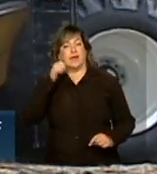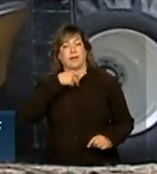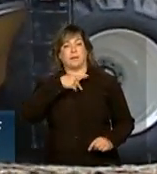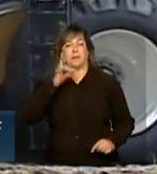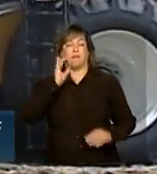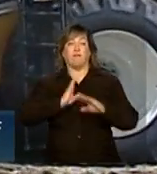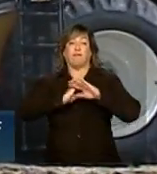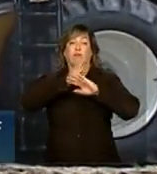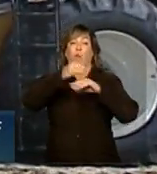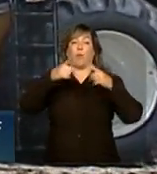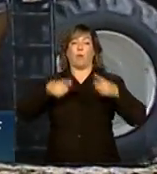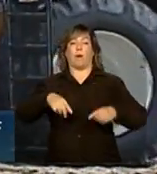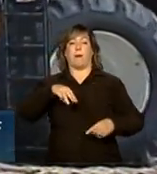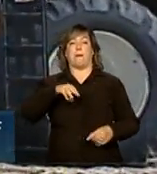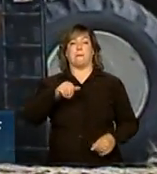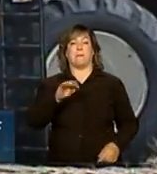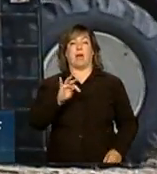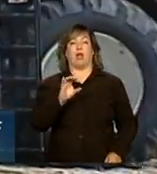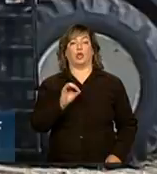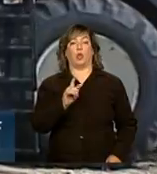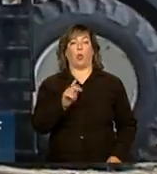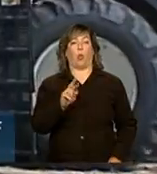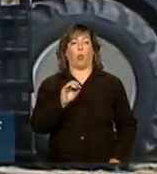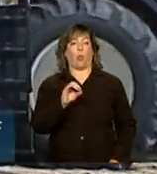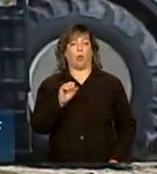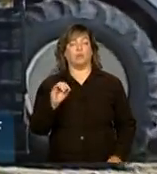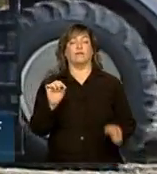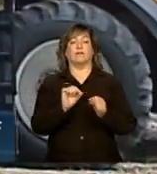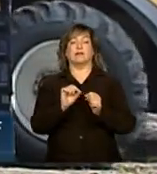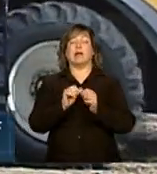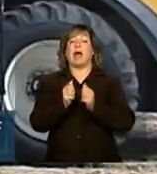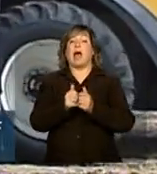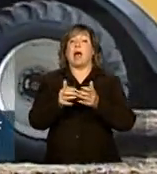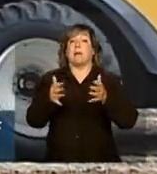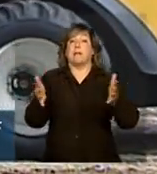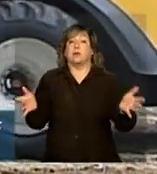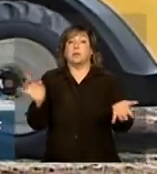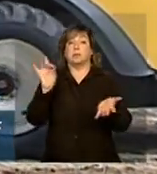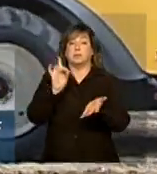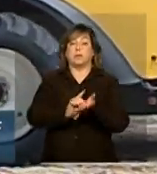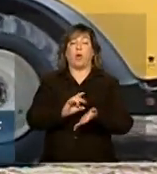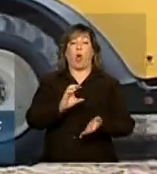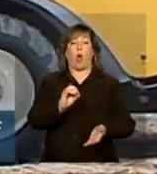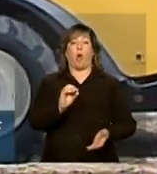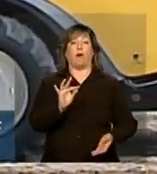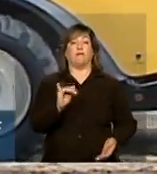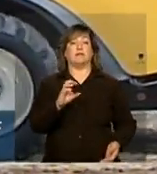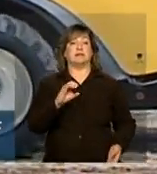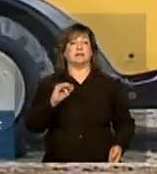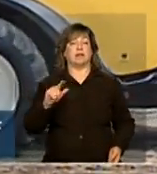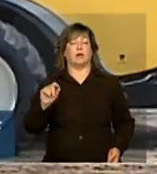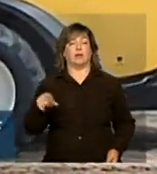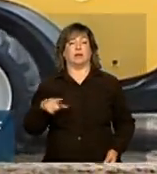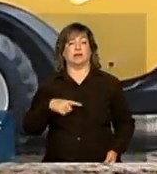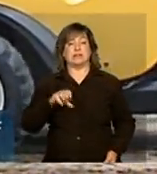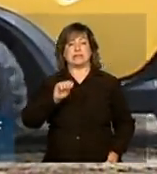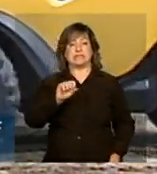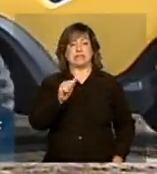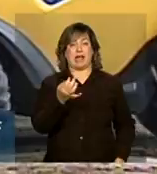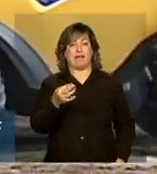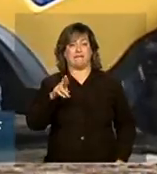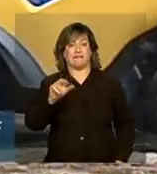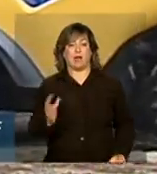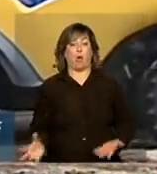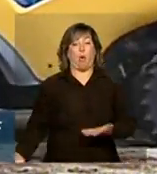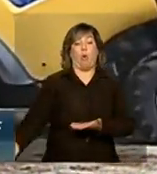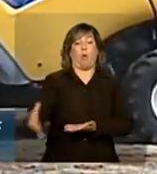então para fazer a abertura oficial da colheita da safra de de grãos né é o momento